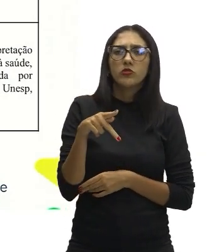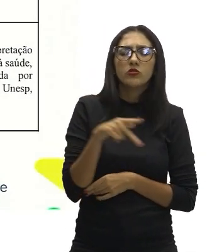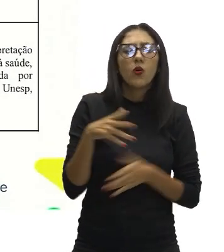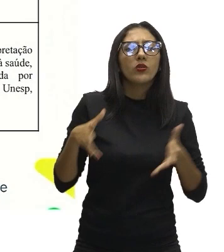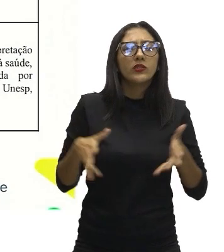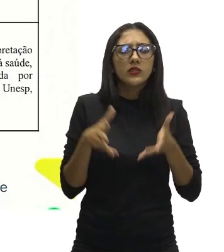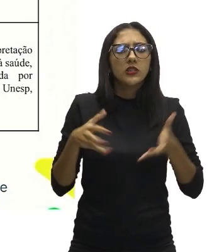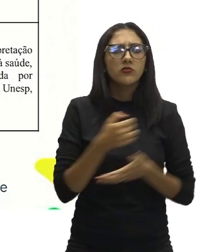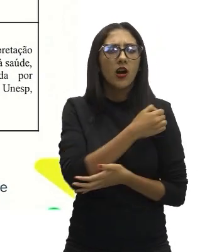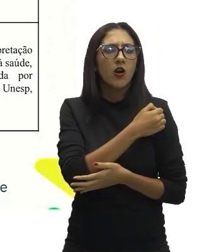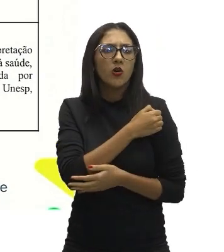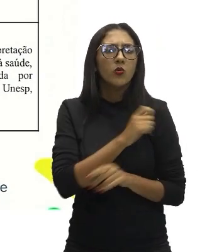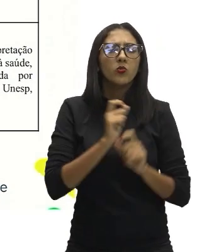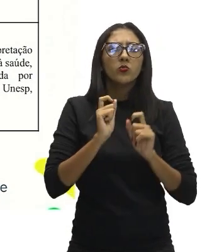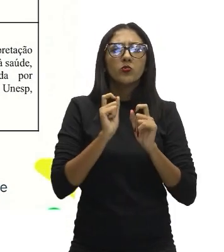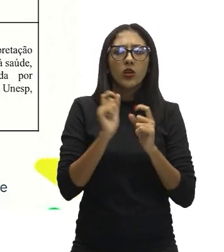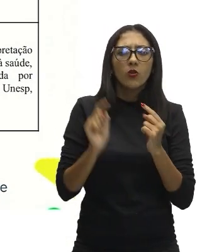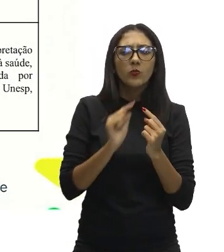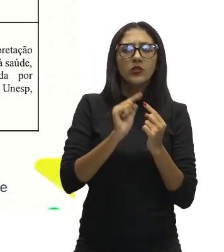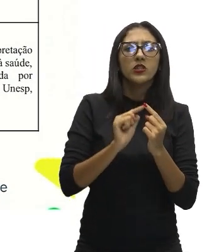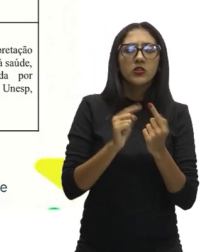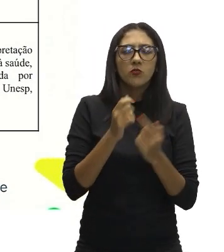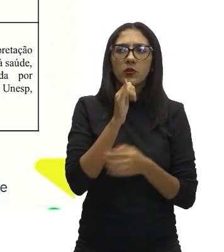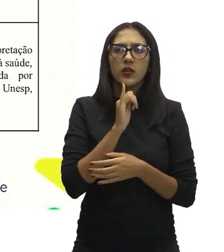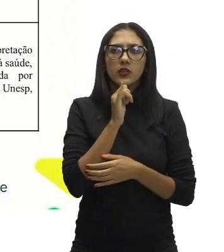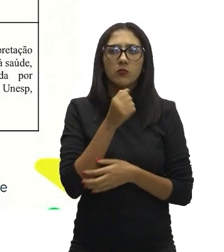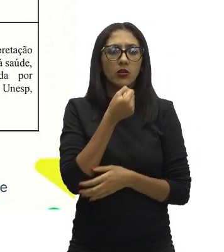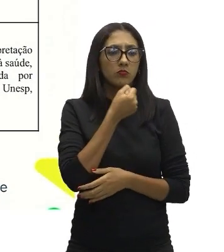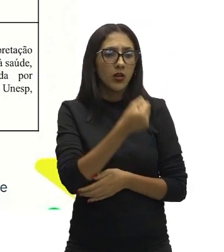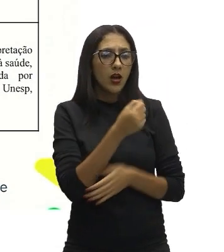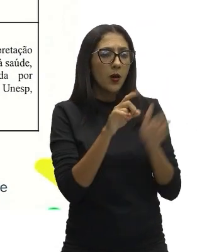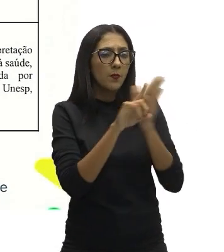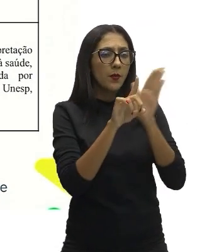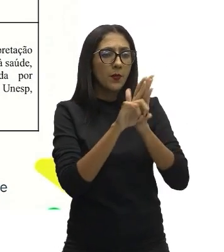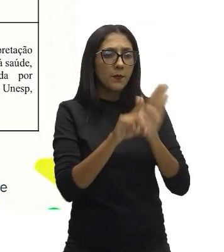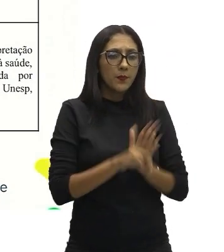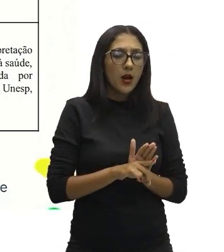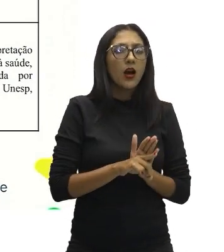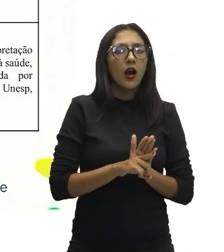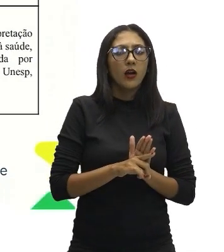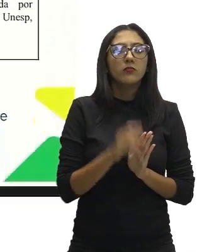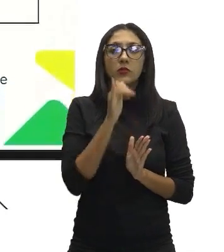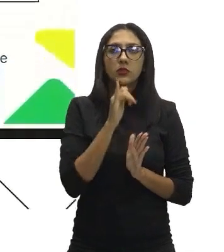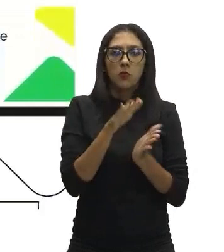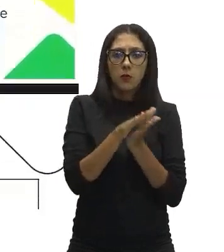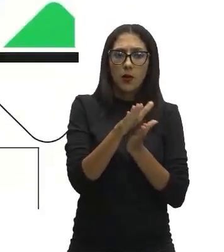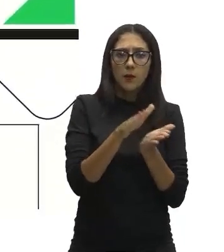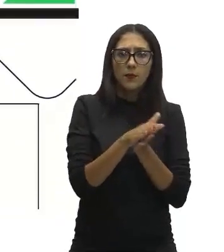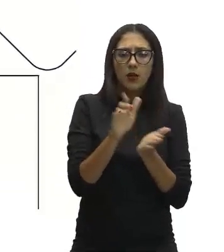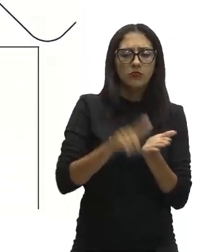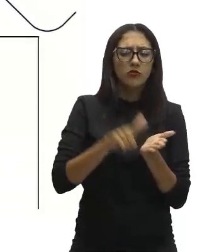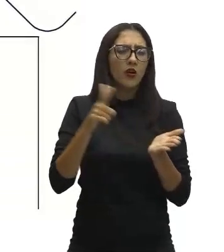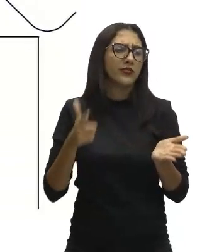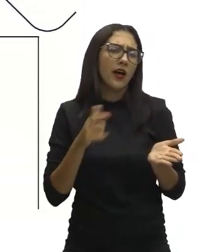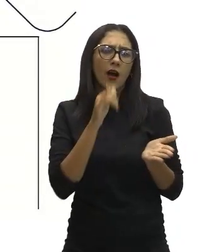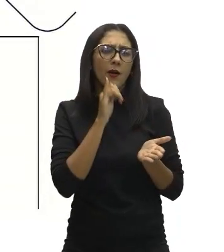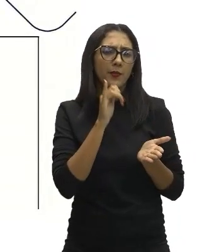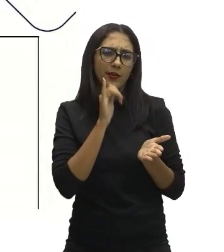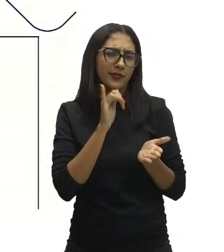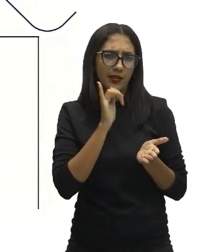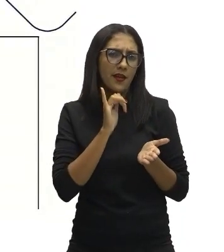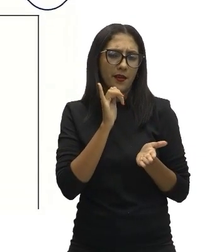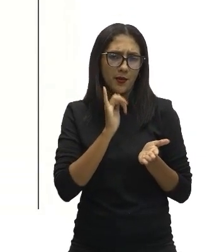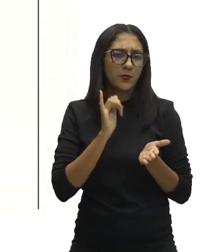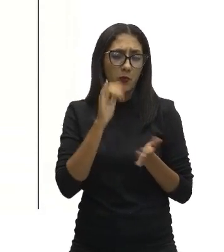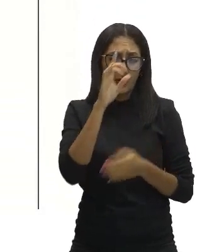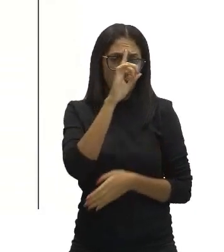de planejar reportagem impressas e outras mídias, né? Ou seja, o professor vem aí falando tudo que ele vai fazer durante essa aula, tá?